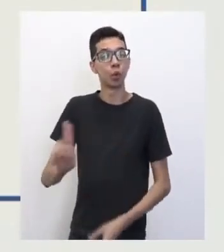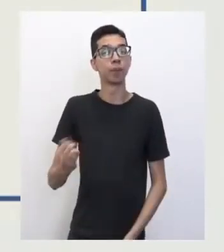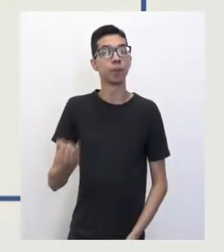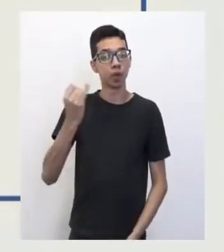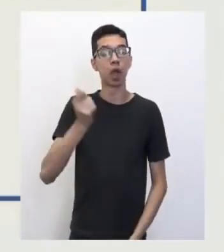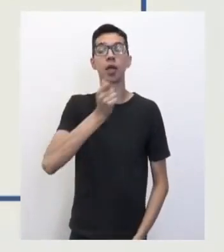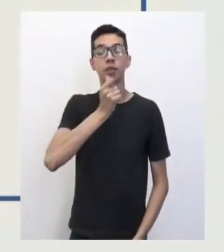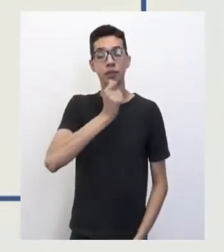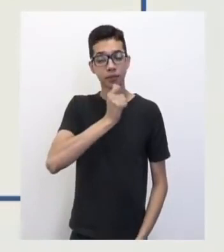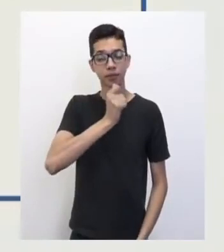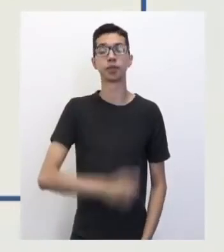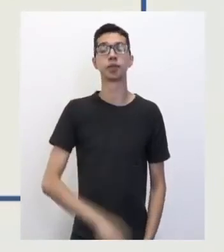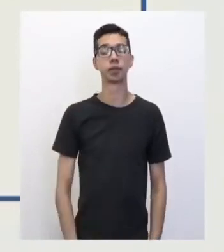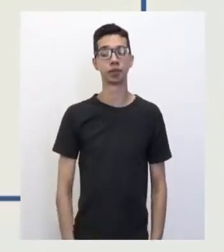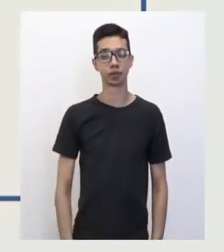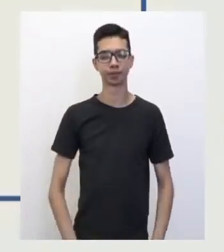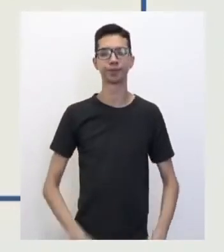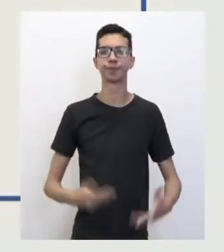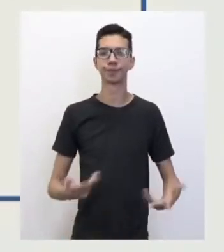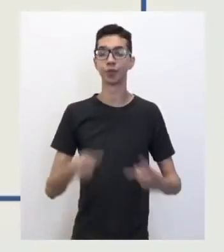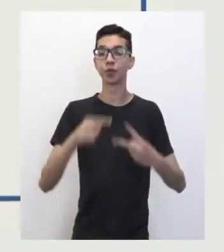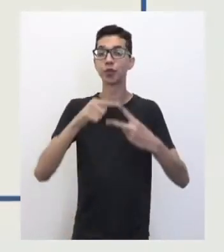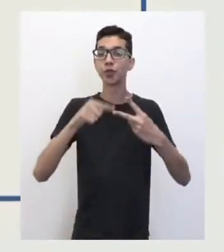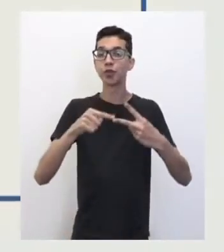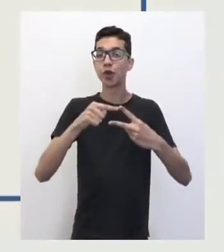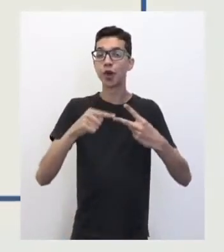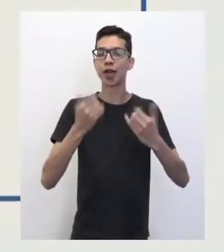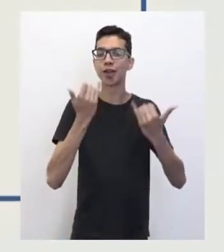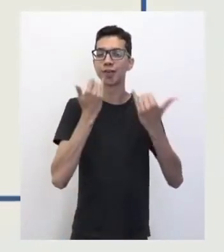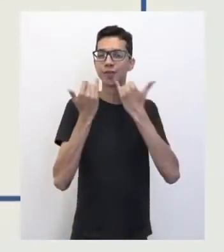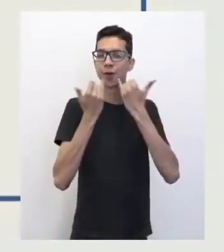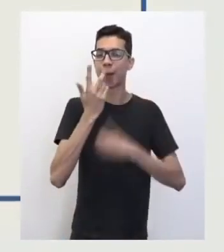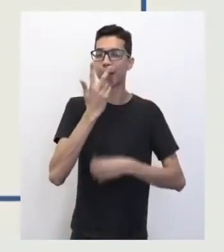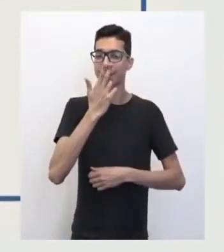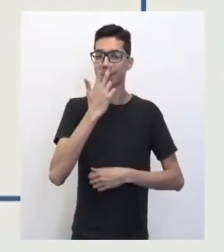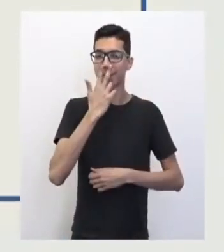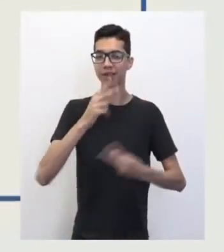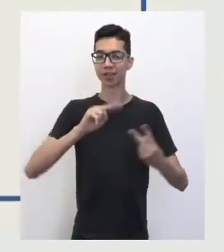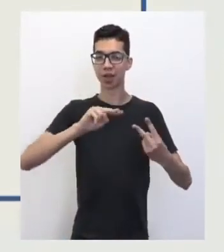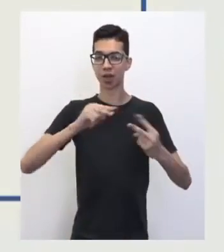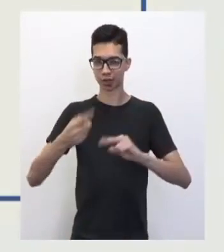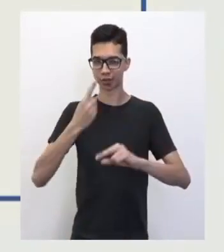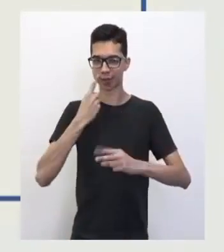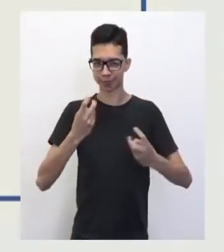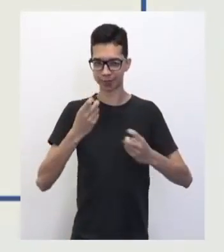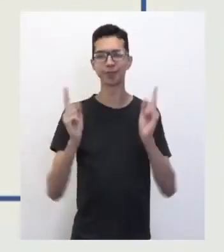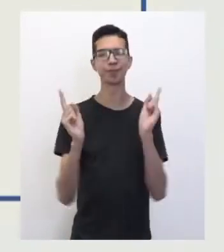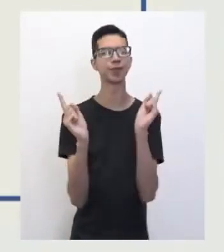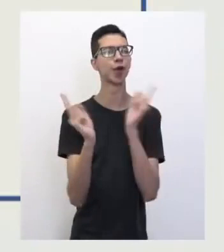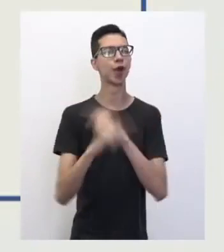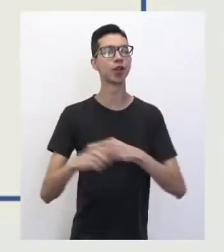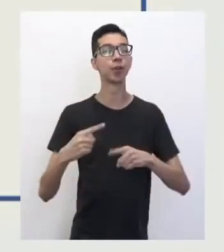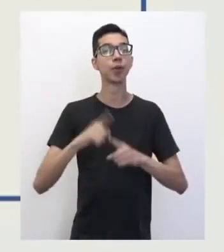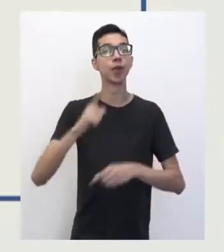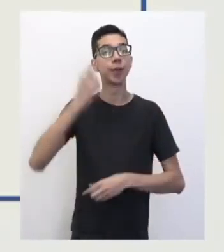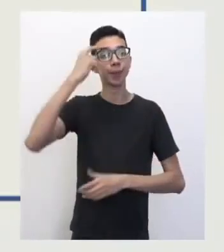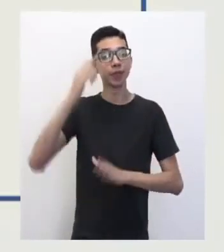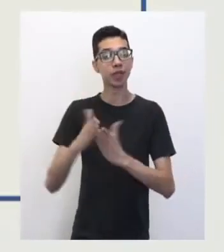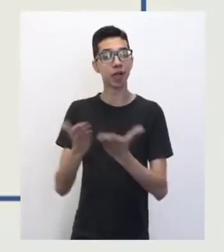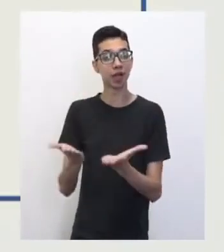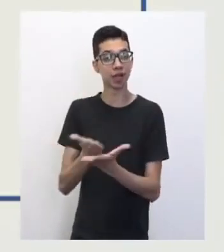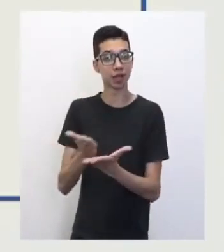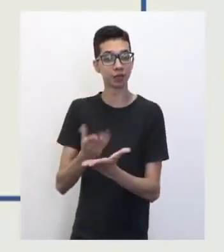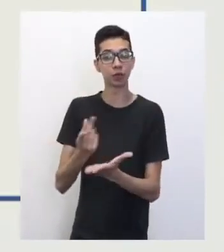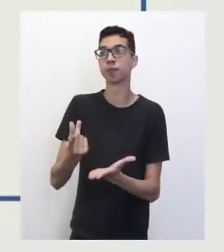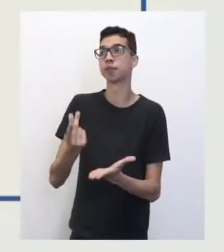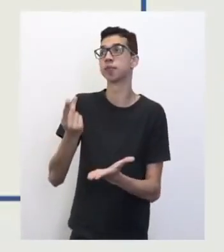informações que são aparentemente opostas. Se a gente pensar que um livro, ele, com o passar do